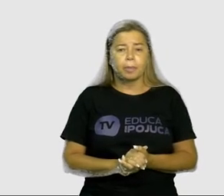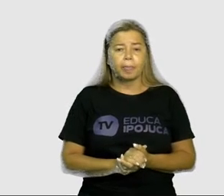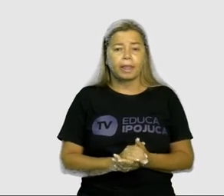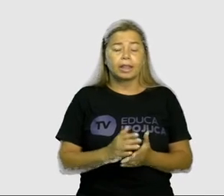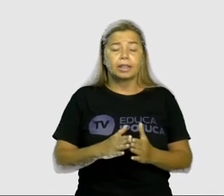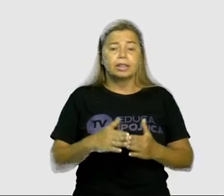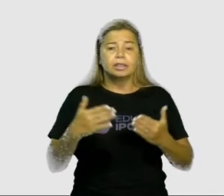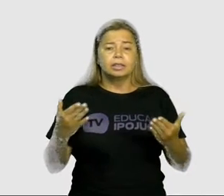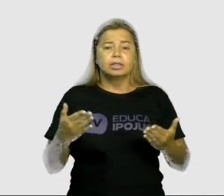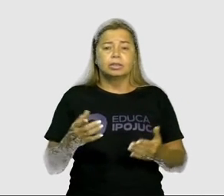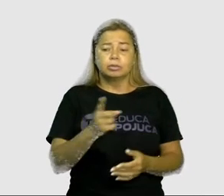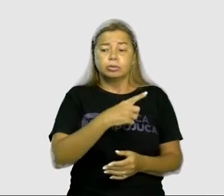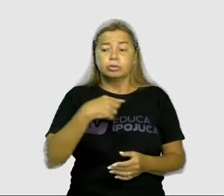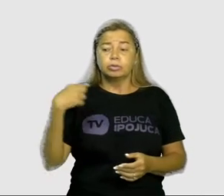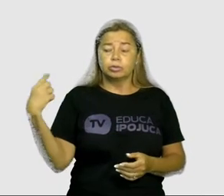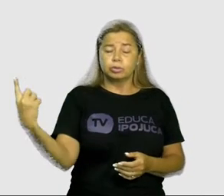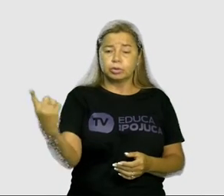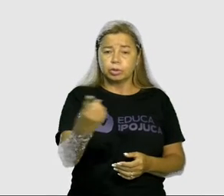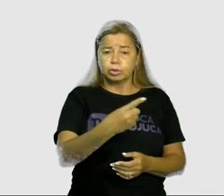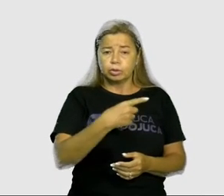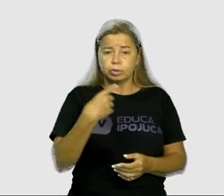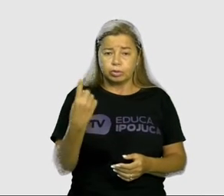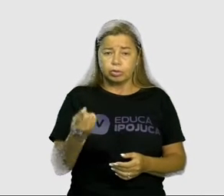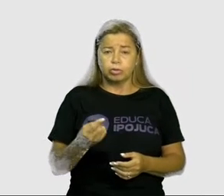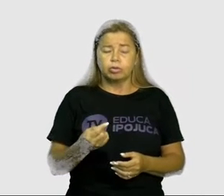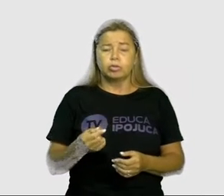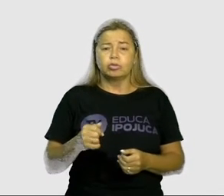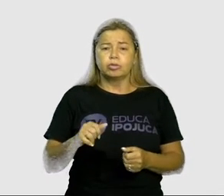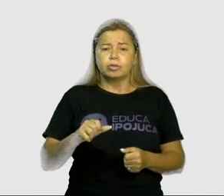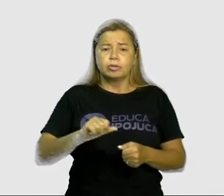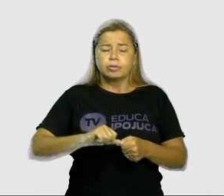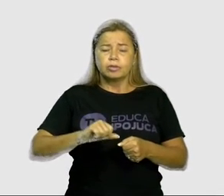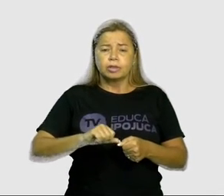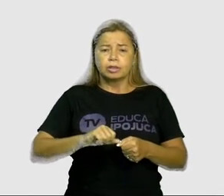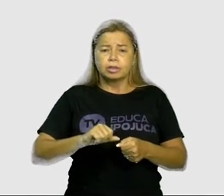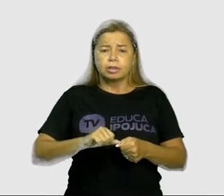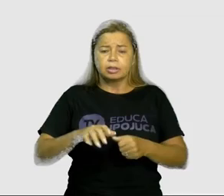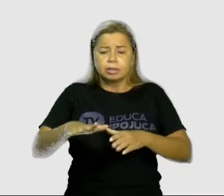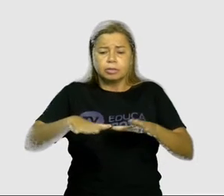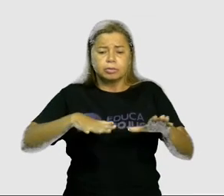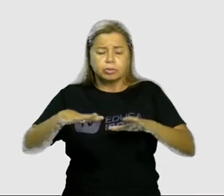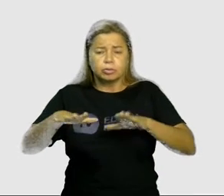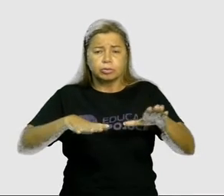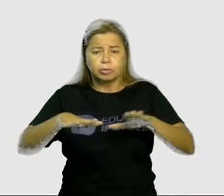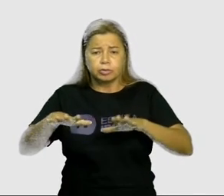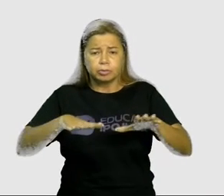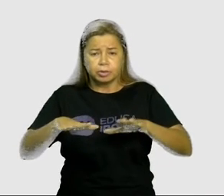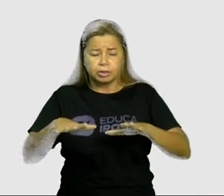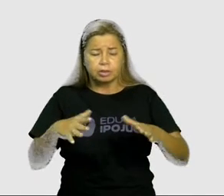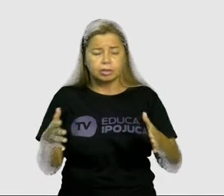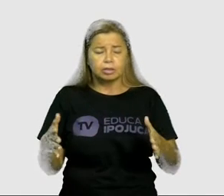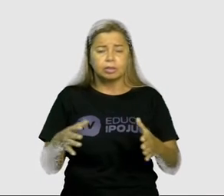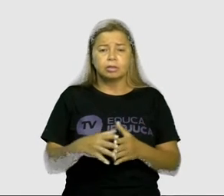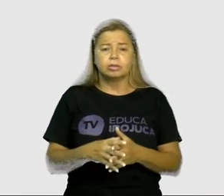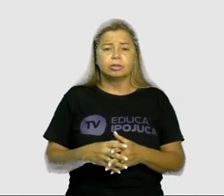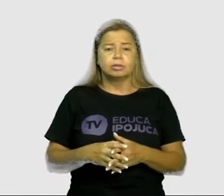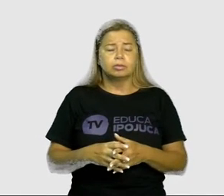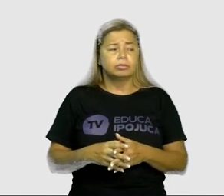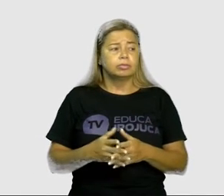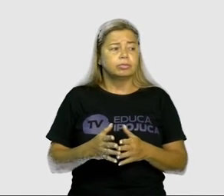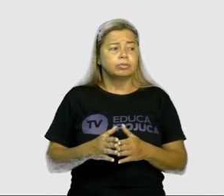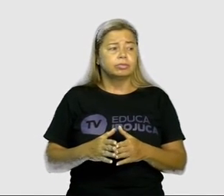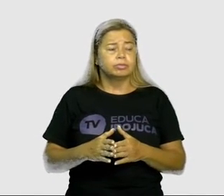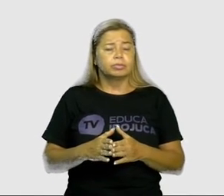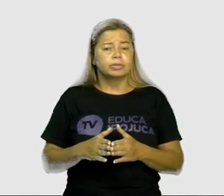de um lugar para outro, como a gente já tinha falado, tá? Estamos fazendo a localização, a movimentação.